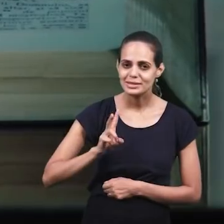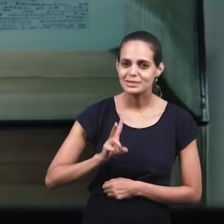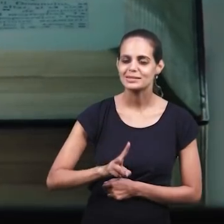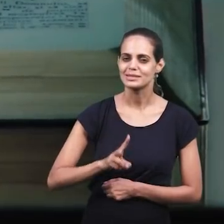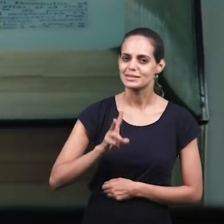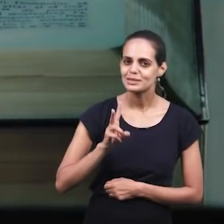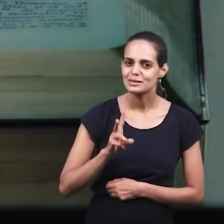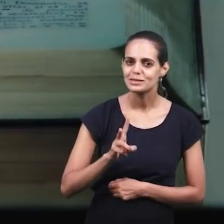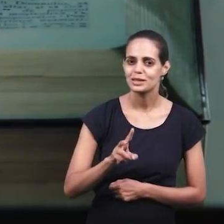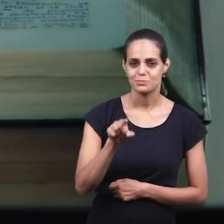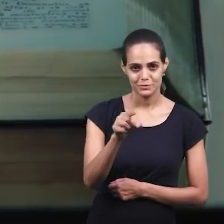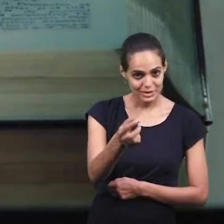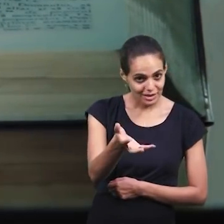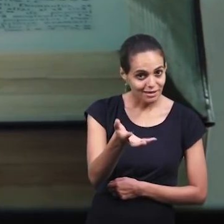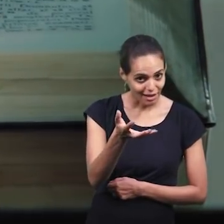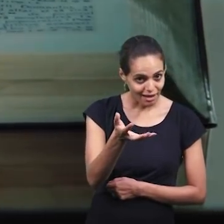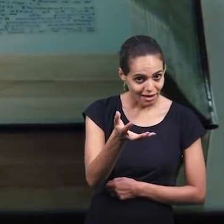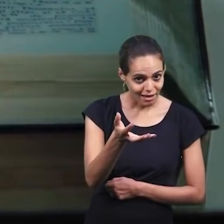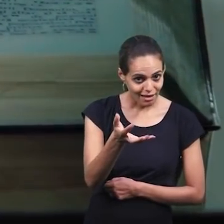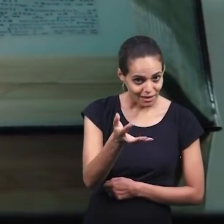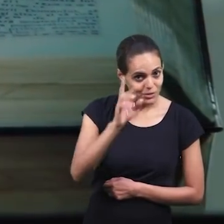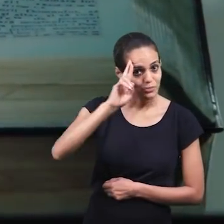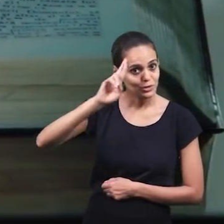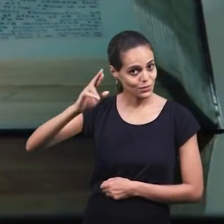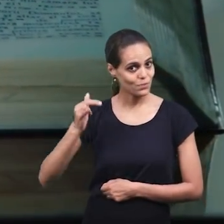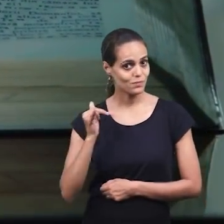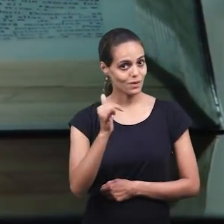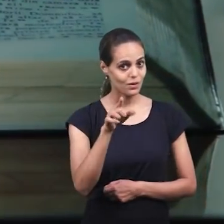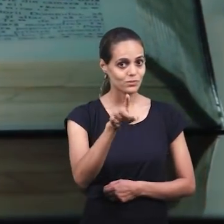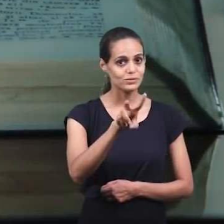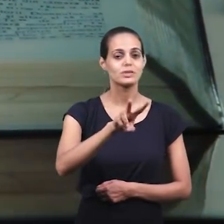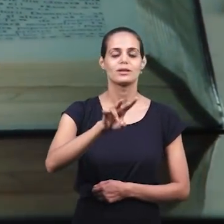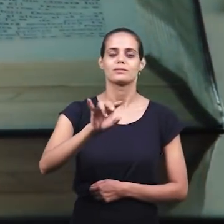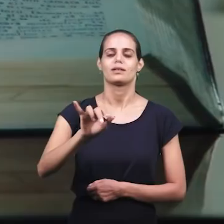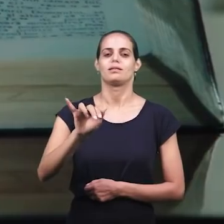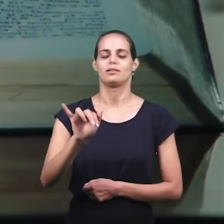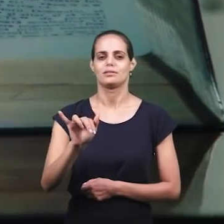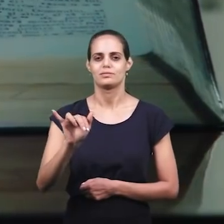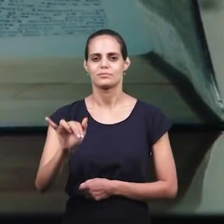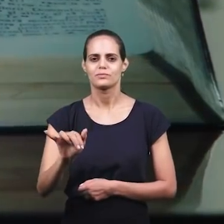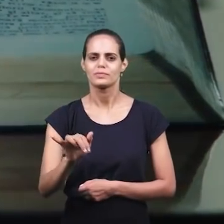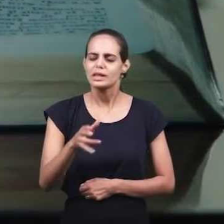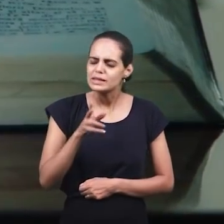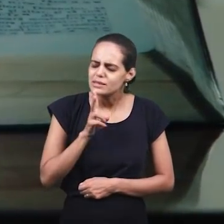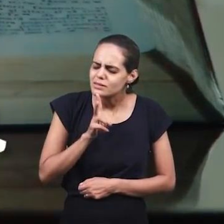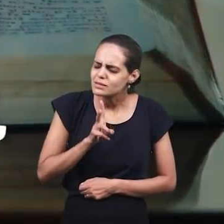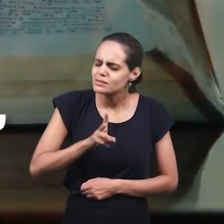Sempre que quiseres, falarei contigo.